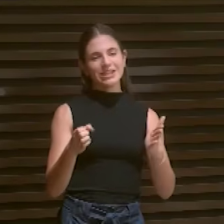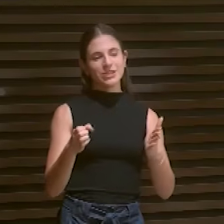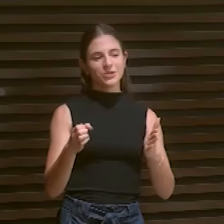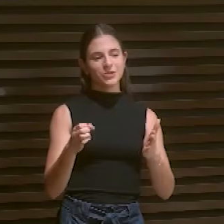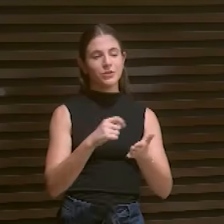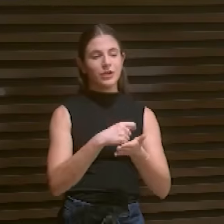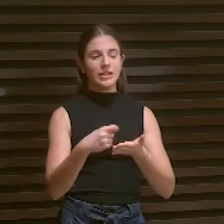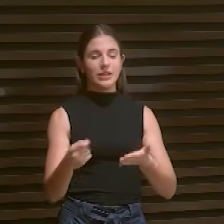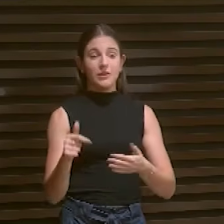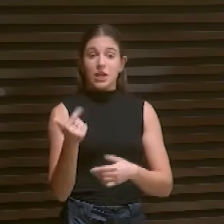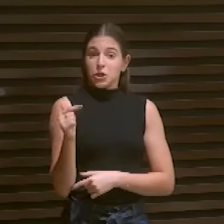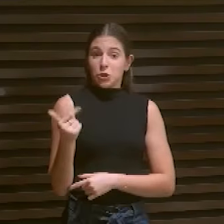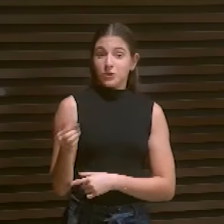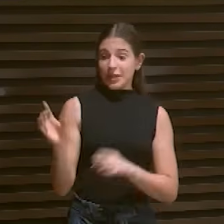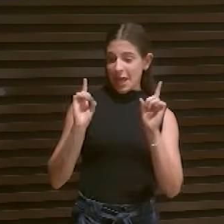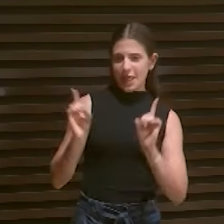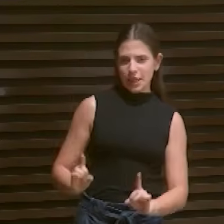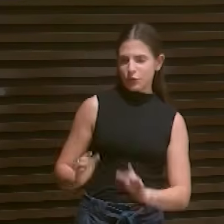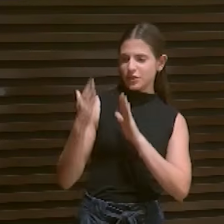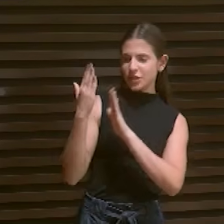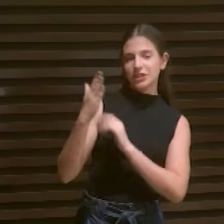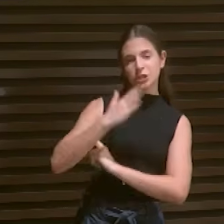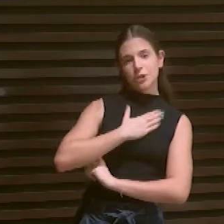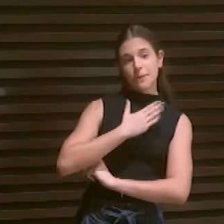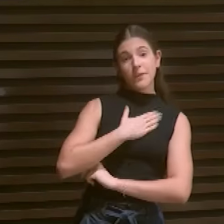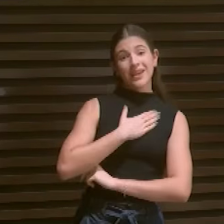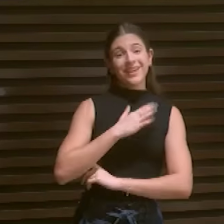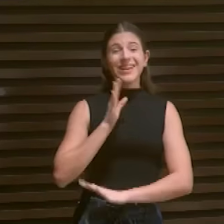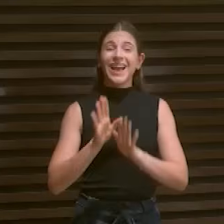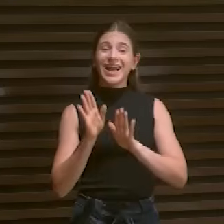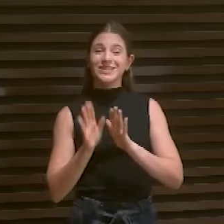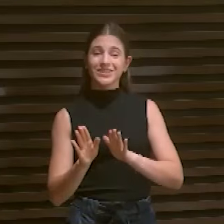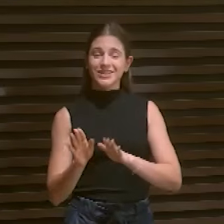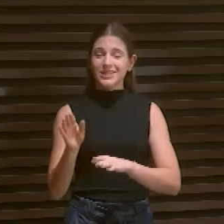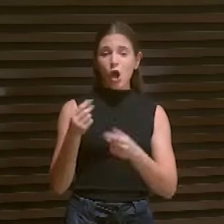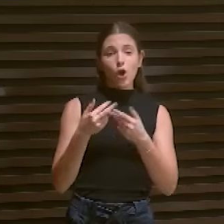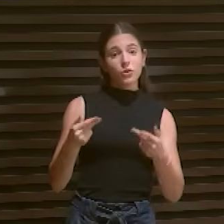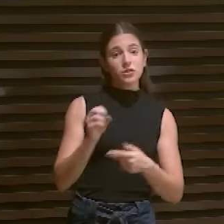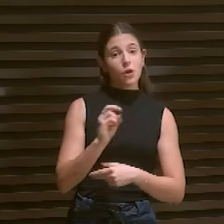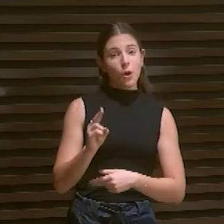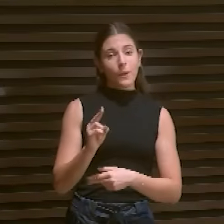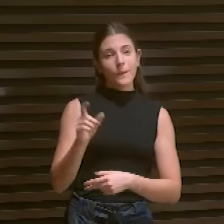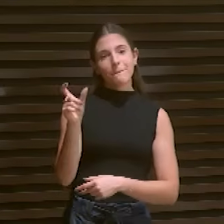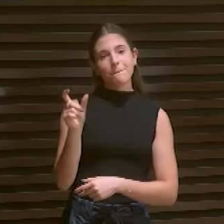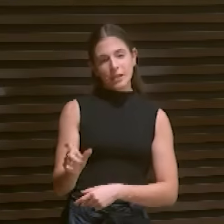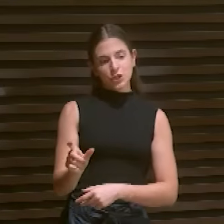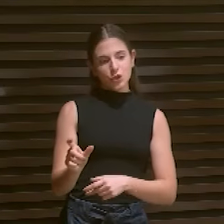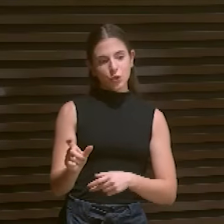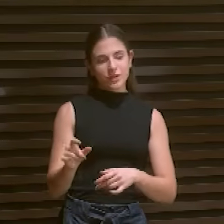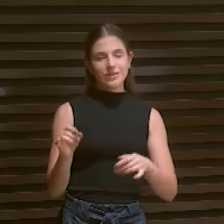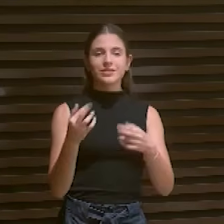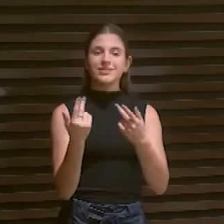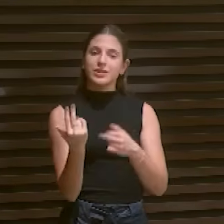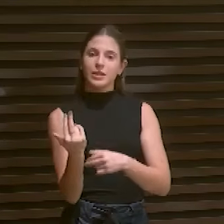E muitas vezes coisas e até pessoas se transformam em deuses com D minúsculo e